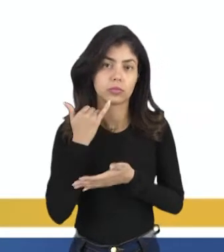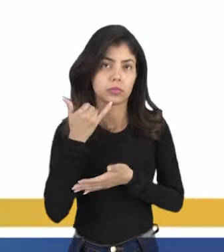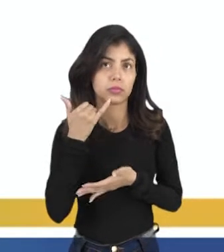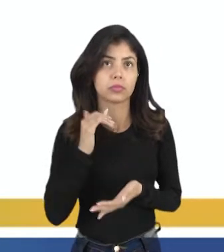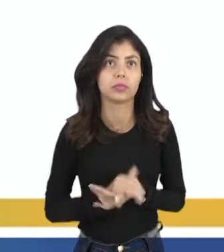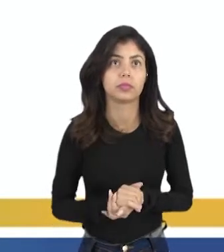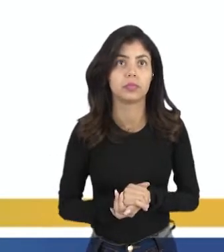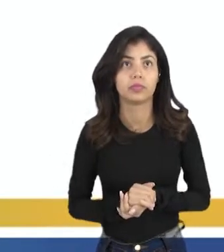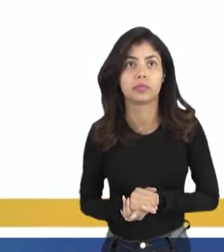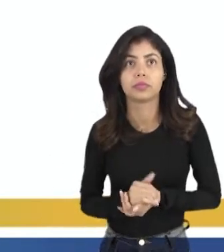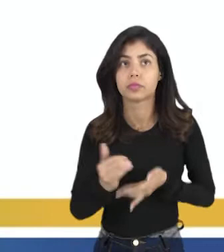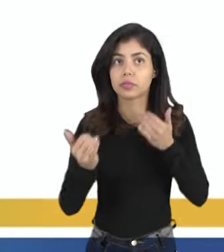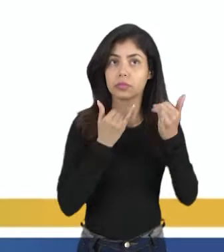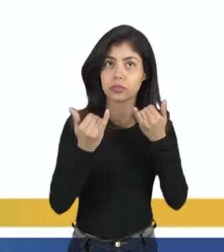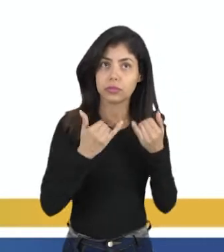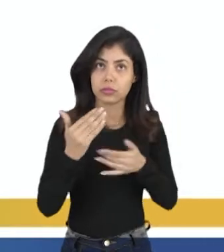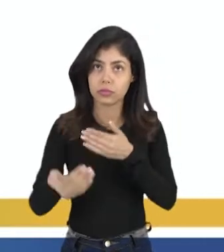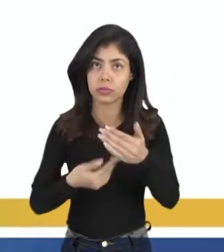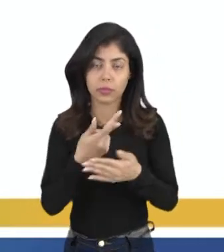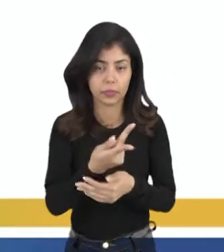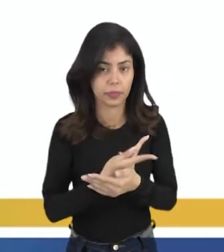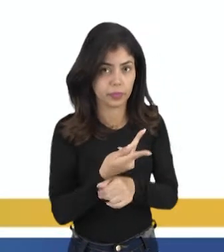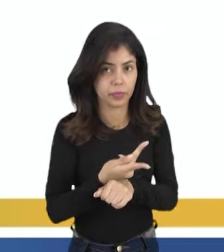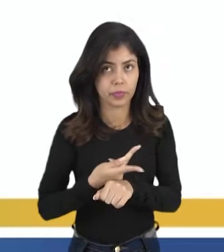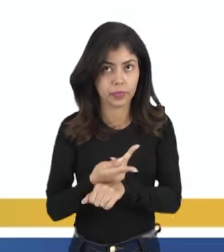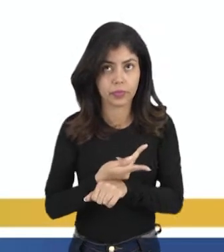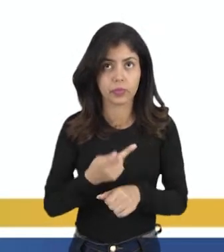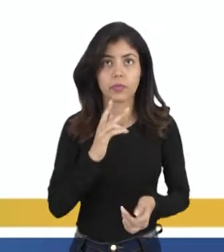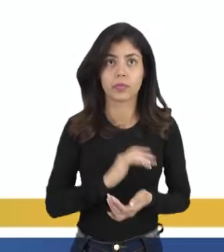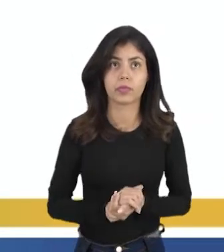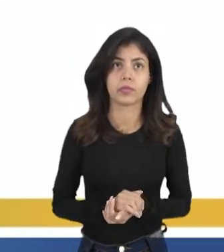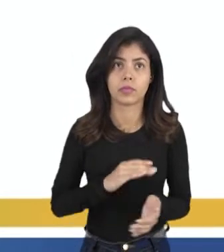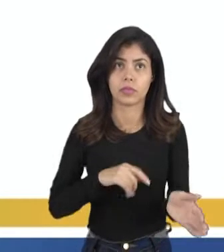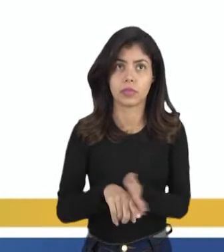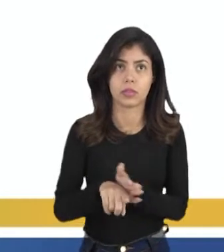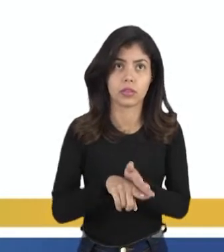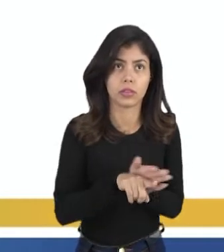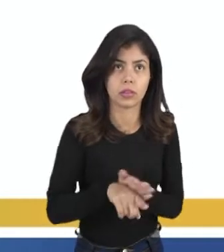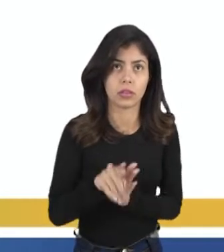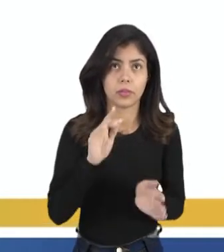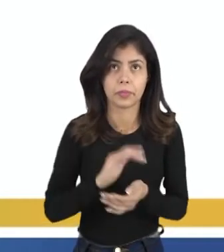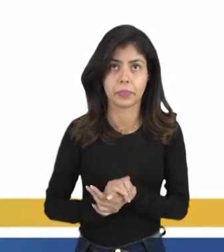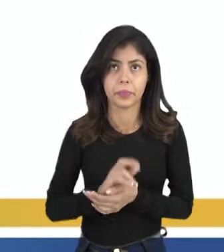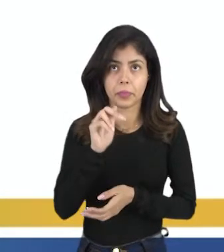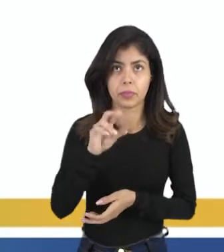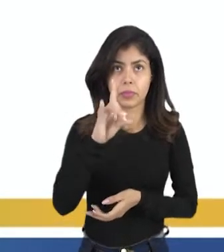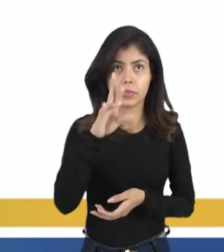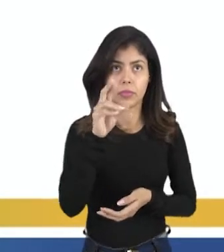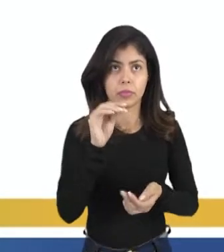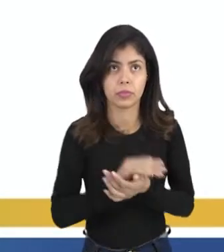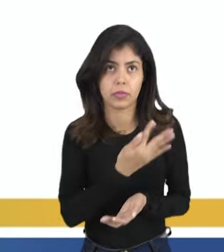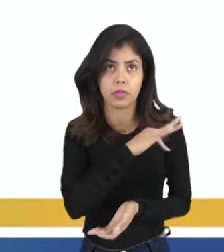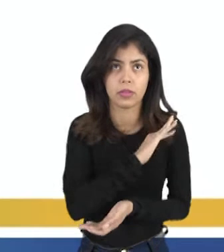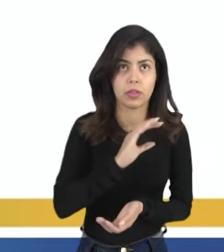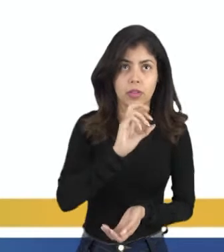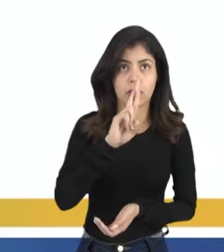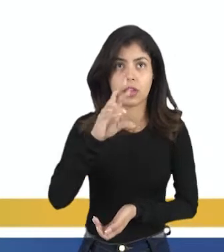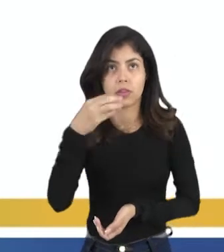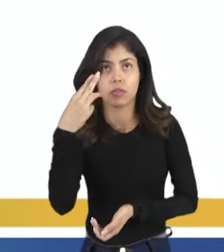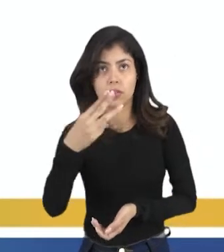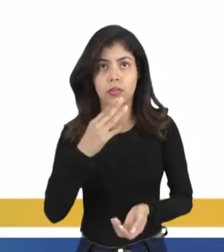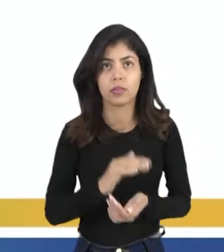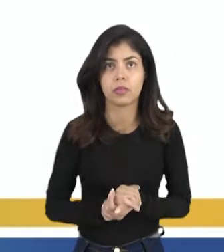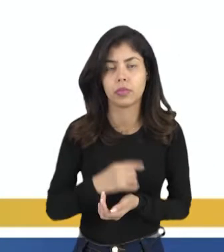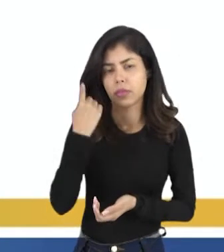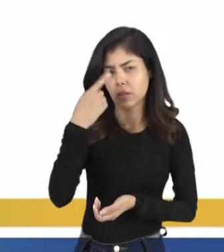O programa foi desenvolvido por pesquisadores da Universidade Carlos III em Madrid. Na